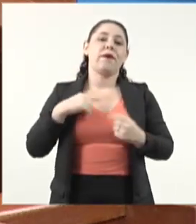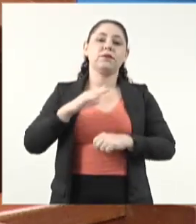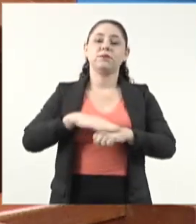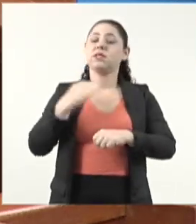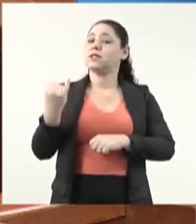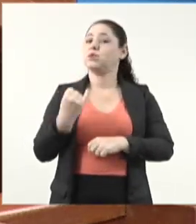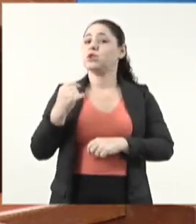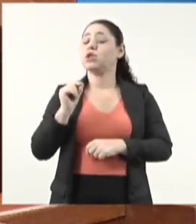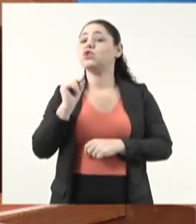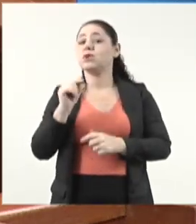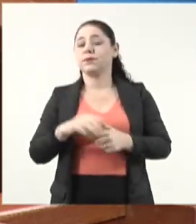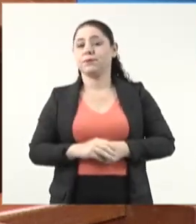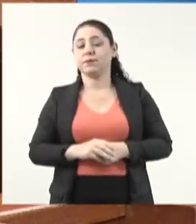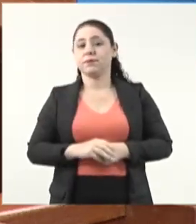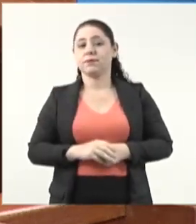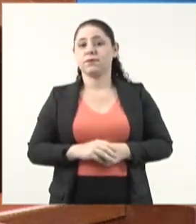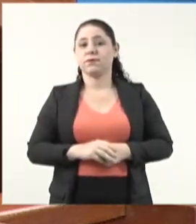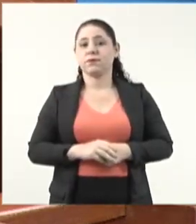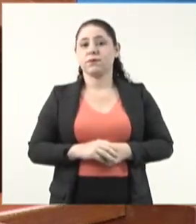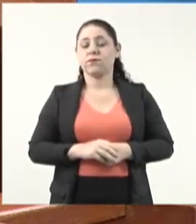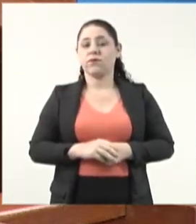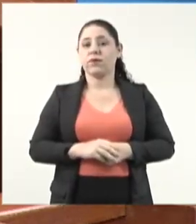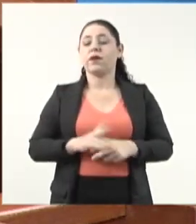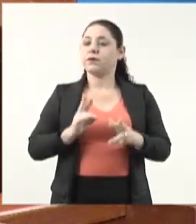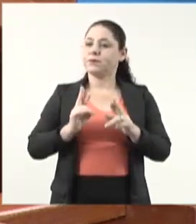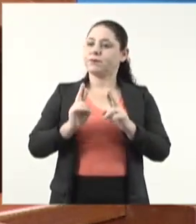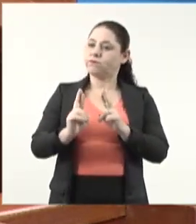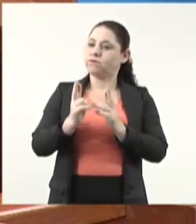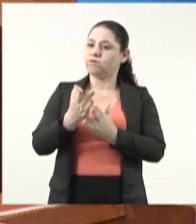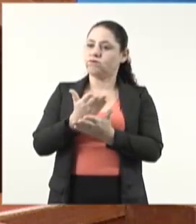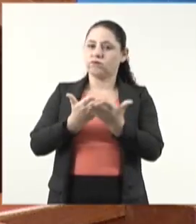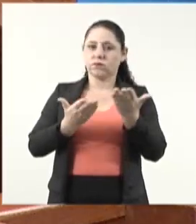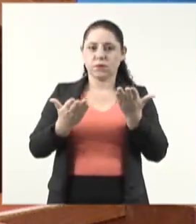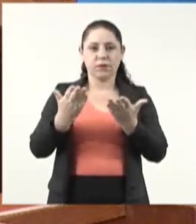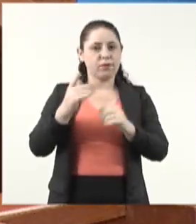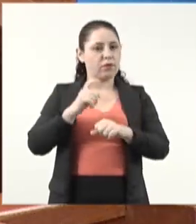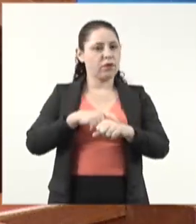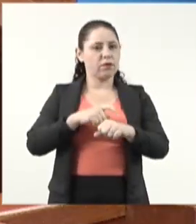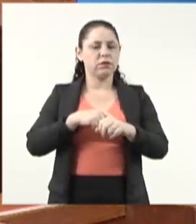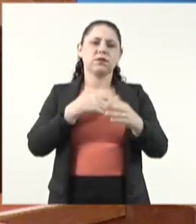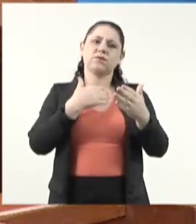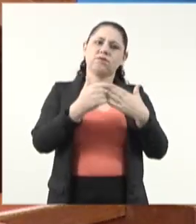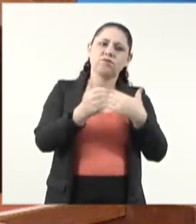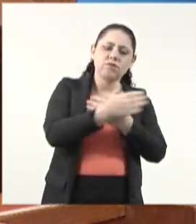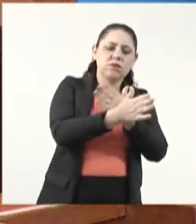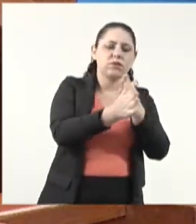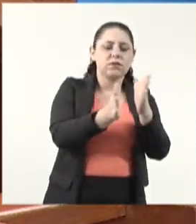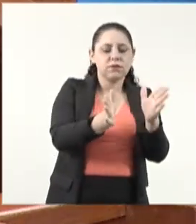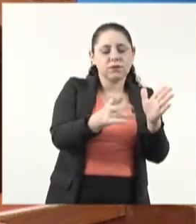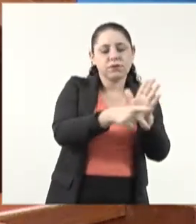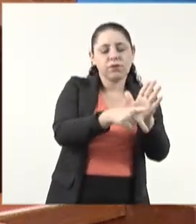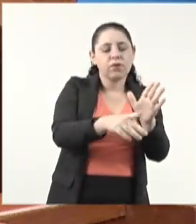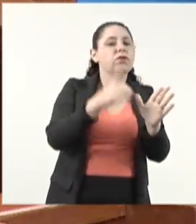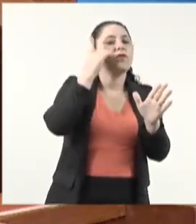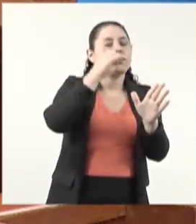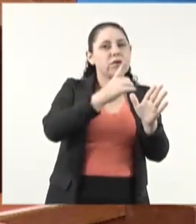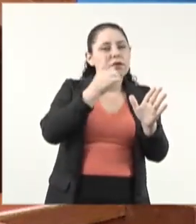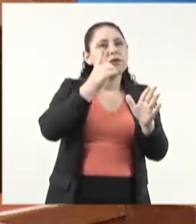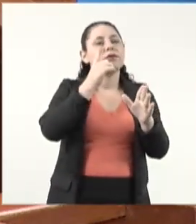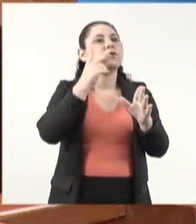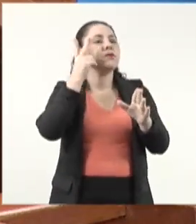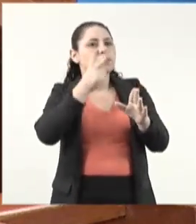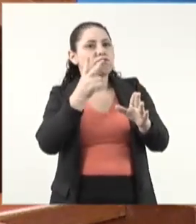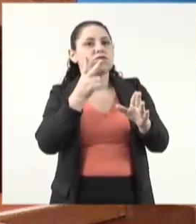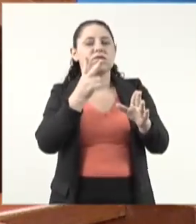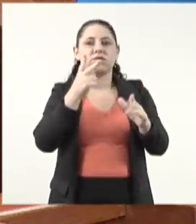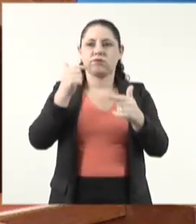muito importante que, no âmbito das relações, em todos os momentos, seja no gabinete, seja nas ruas, nos partidos